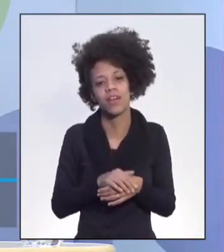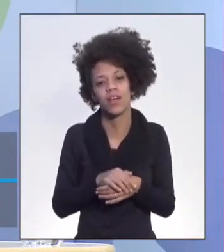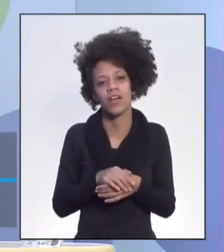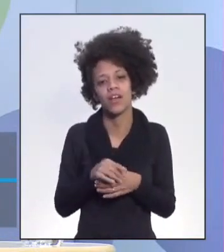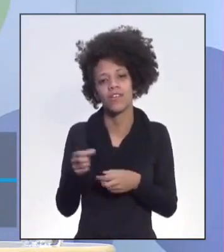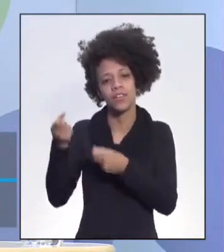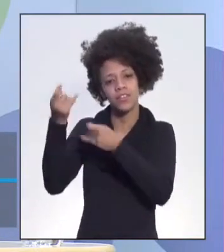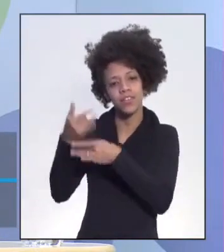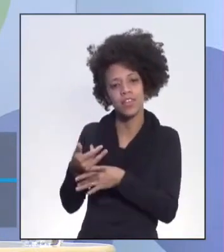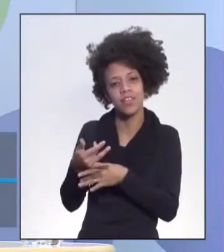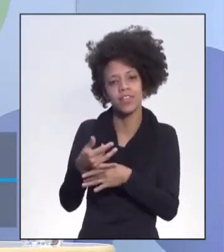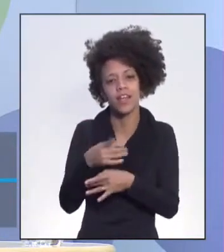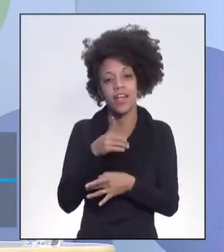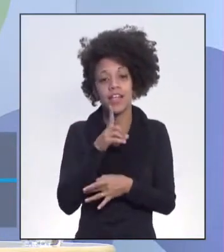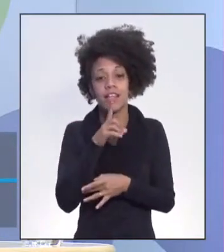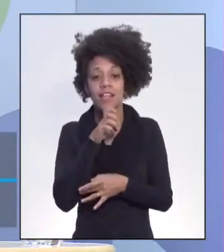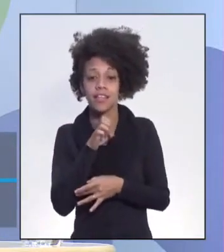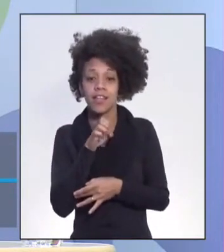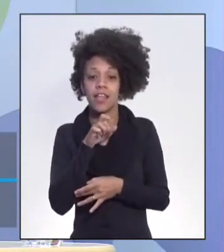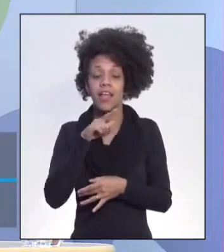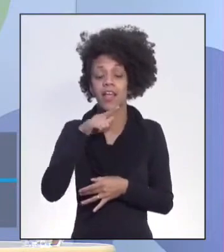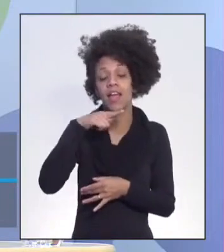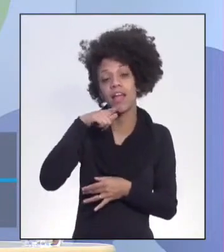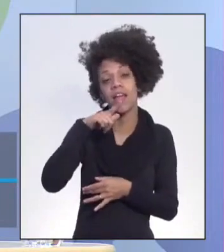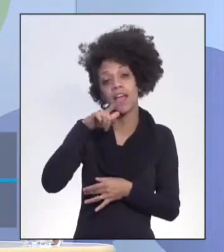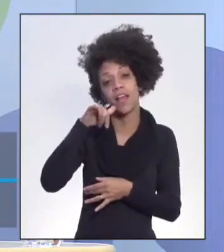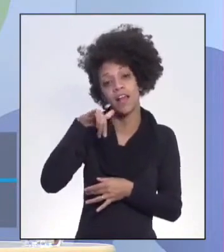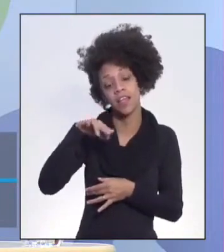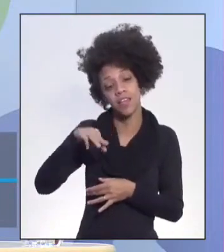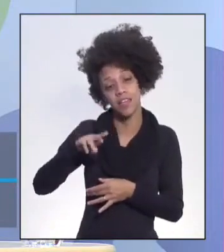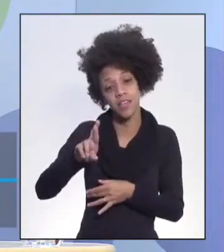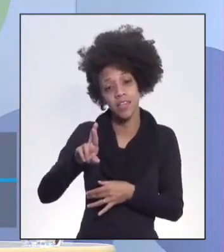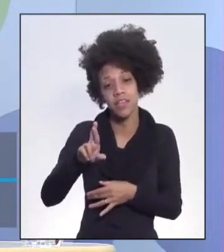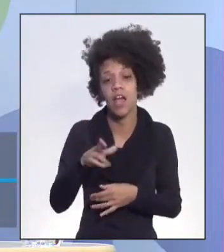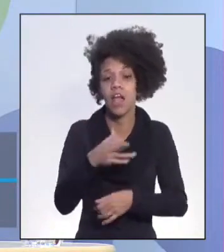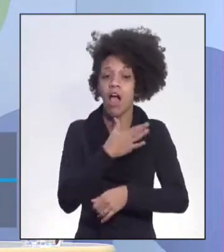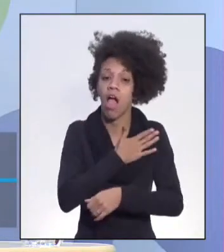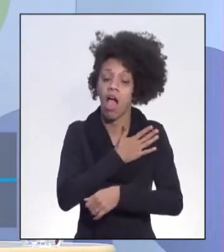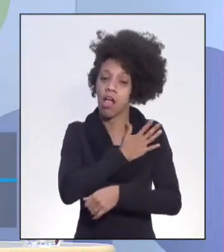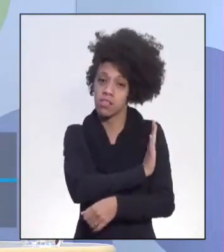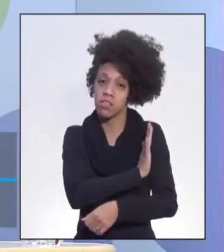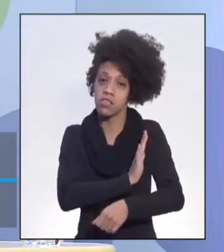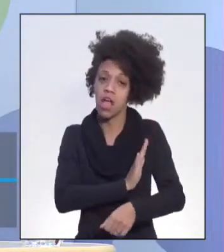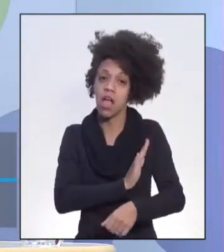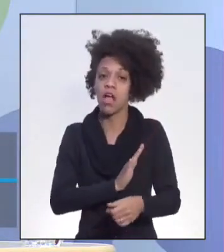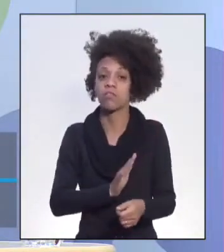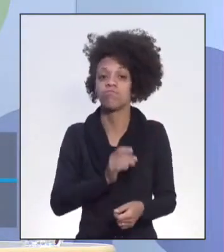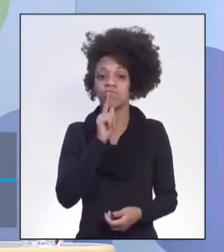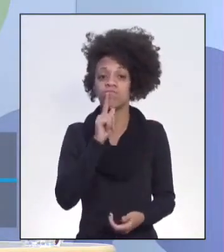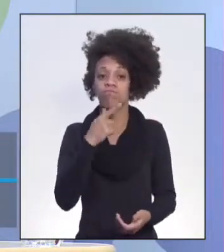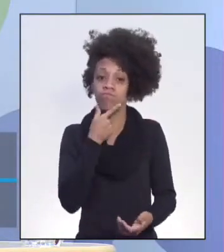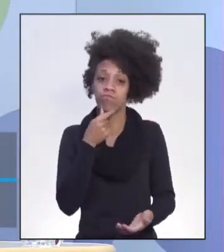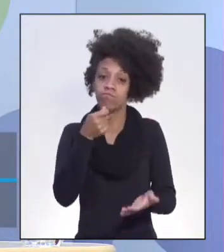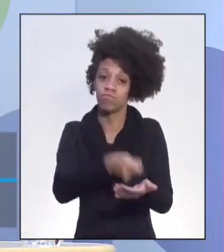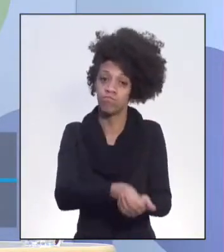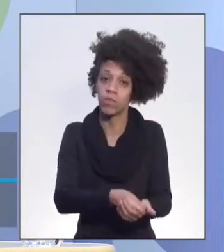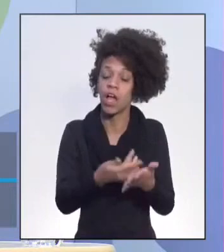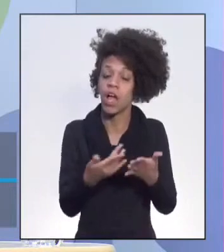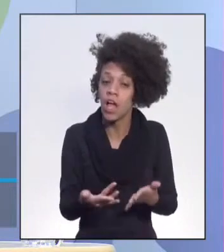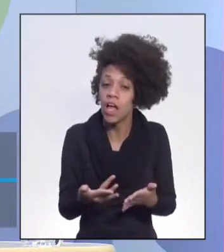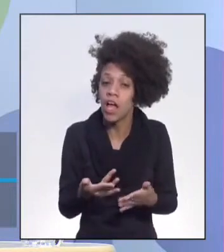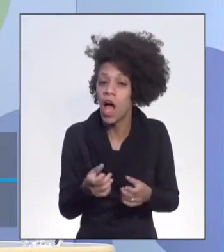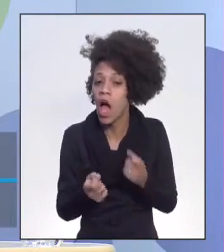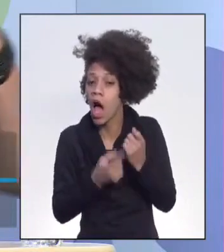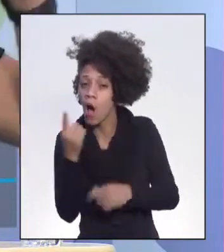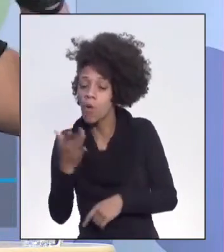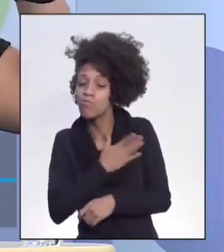falaram que eu usei a palavra denegrir, né, e que ela tem uma conotação racista. Sim. Então, a gente também... Isso é um ótimo exemplo de que algumas questões de racismo